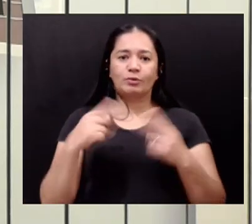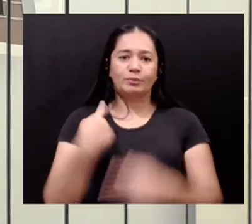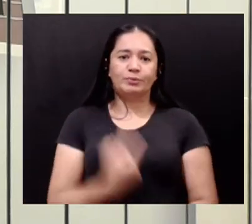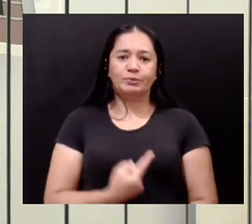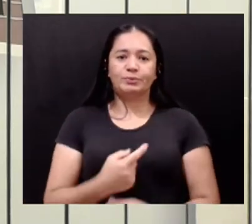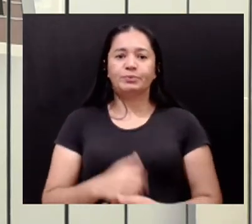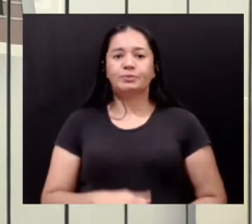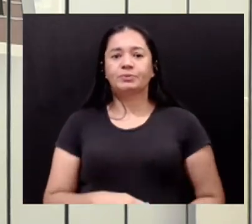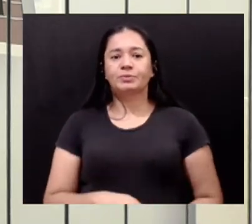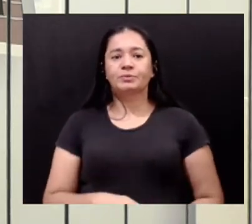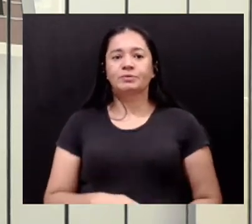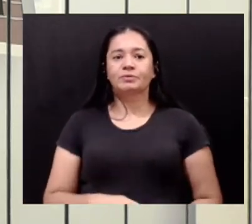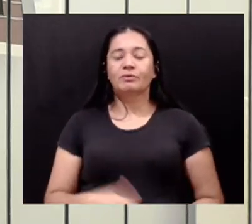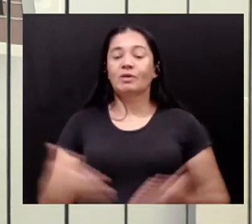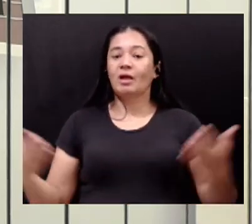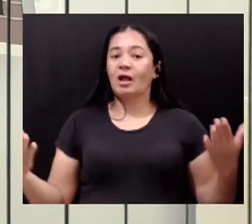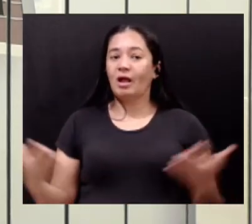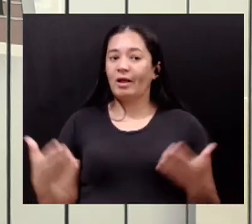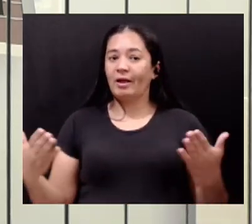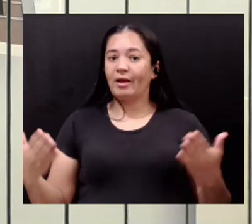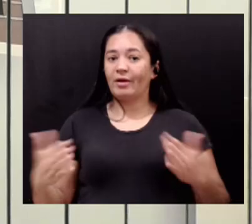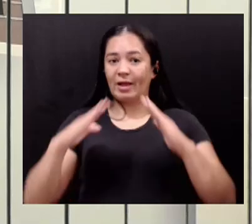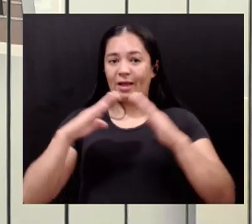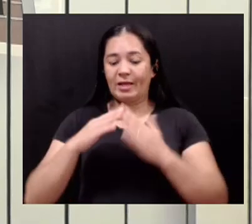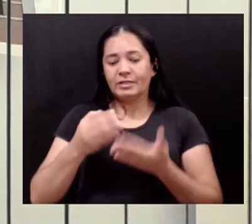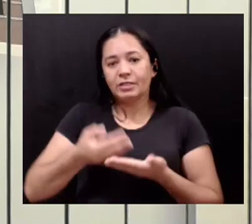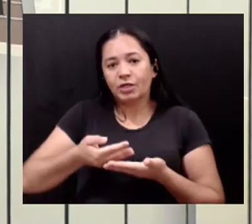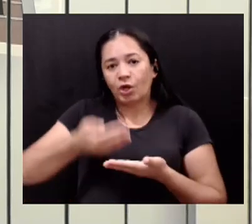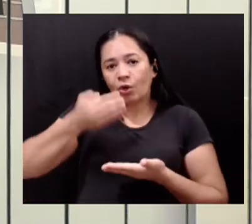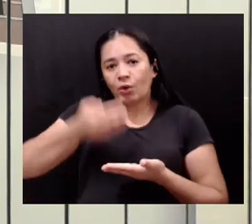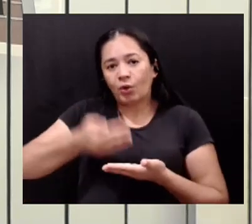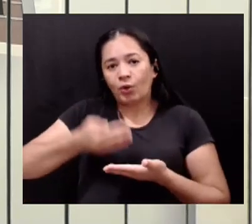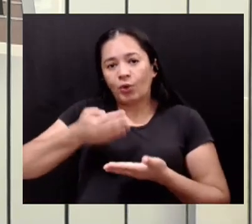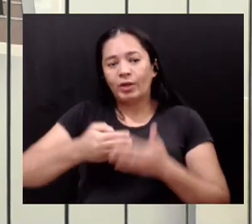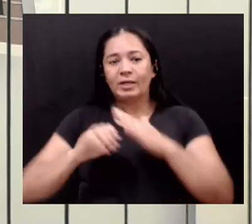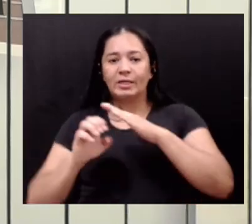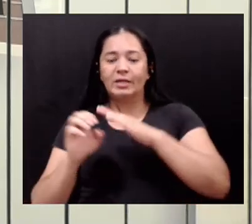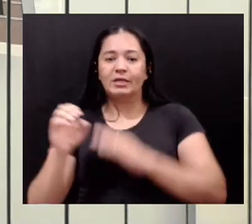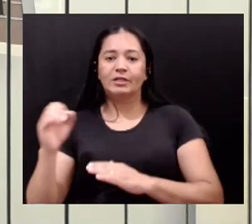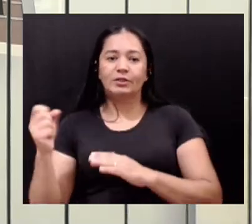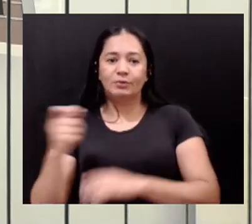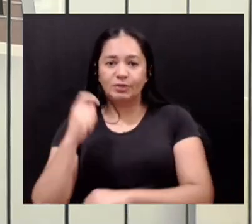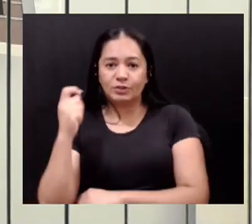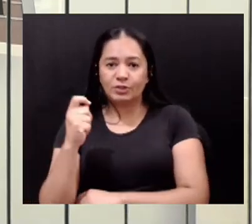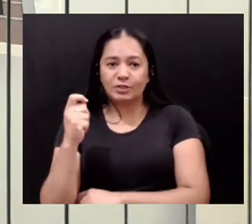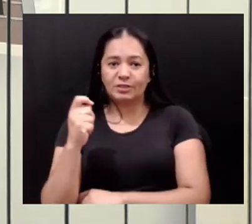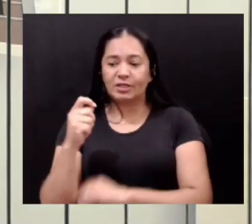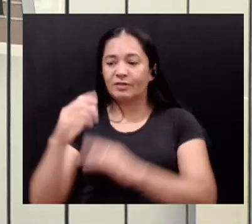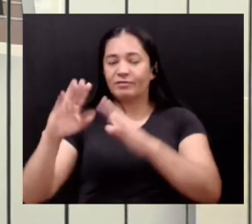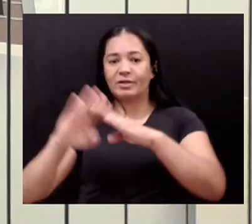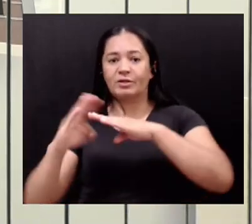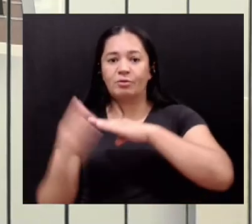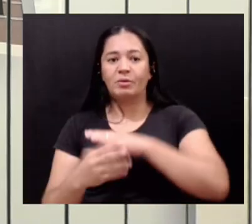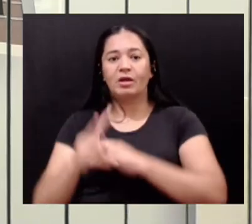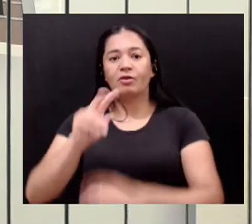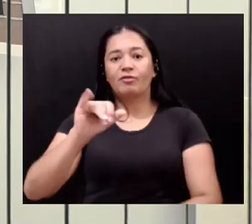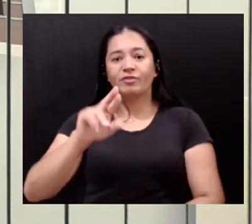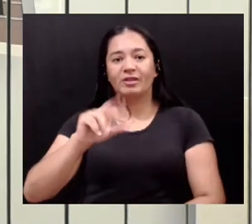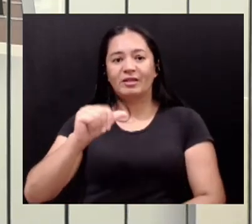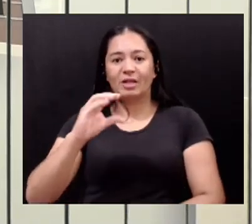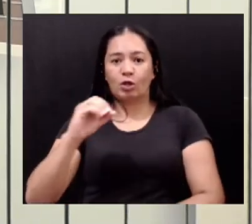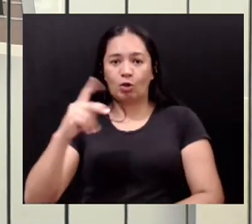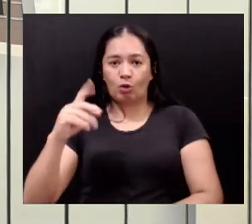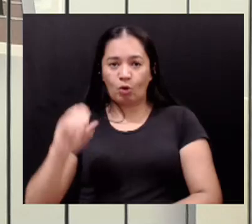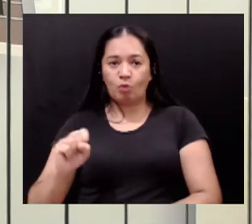A Casa da Sopa, entidade beneficente que fica no Jardim Paraíso de Viracopos, é uma instituição de caridade